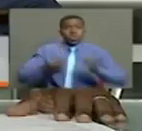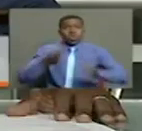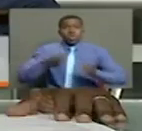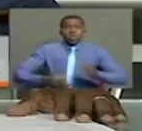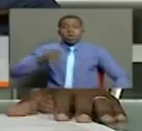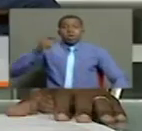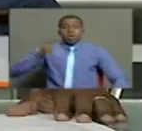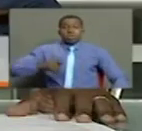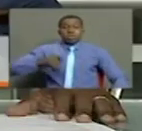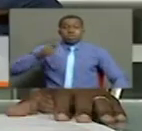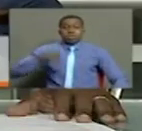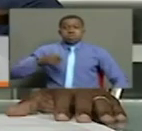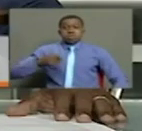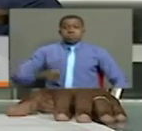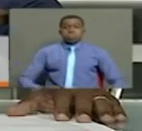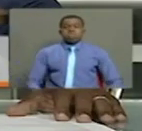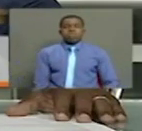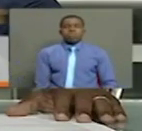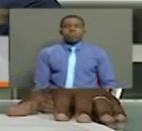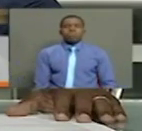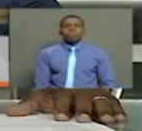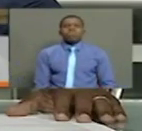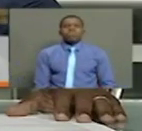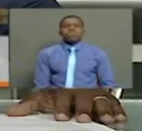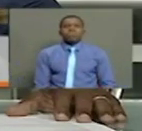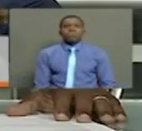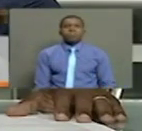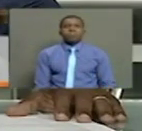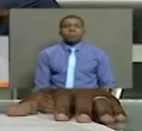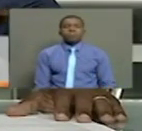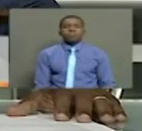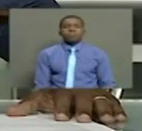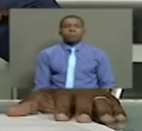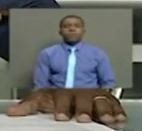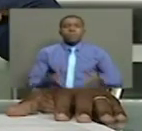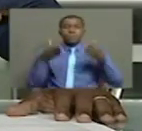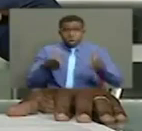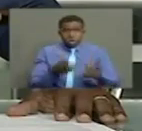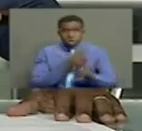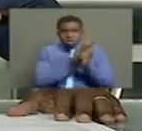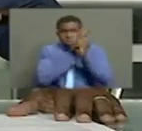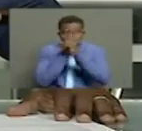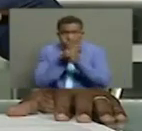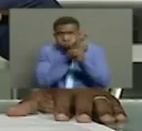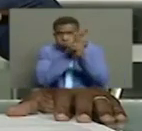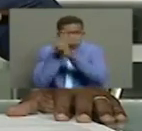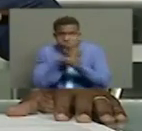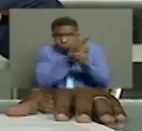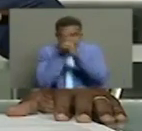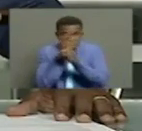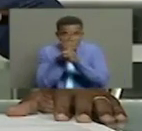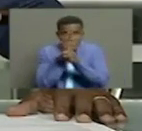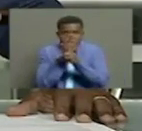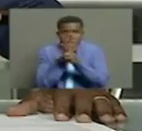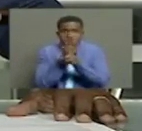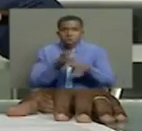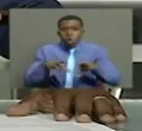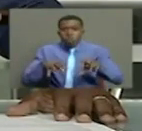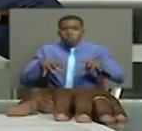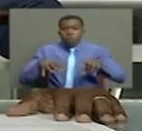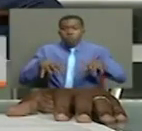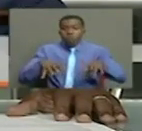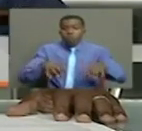G1 e era um o nome de operação caranguejo